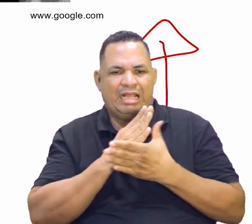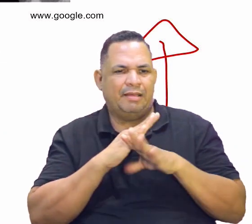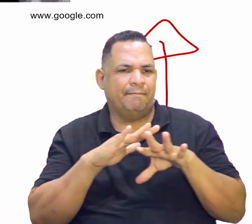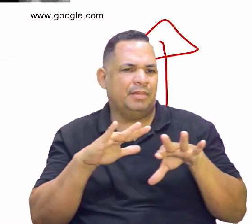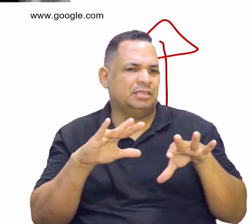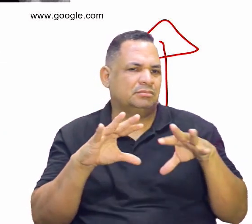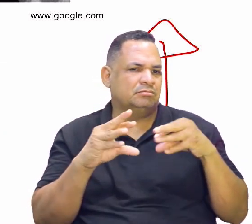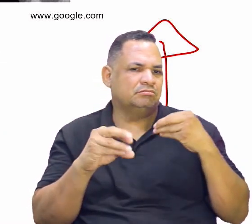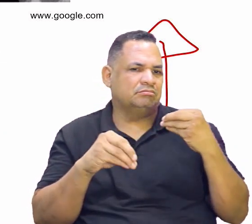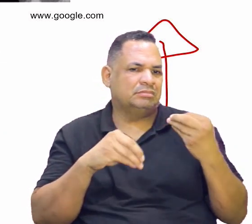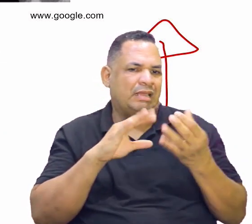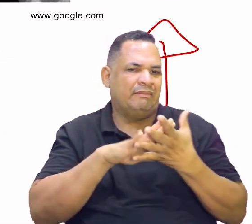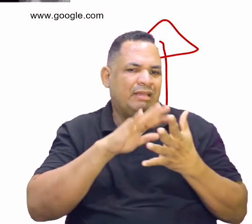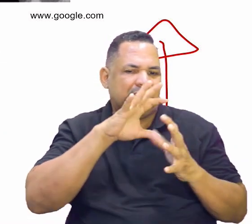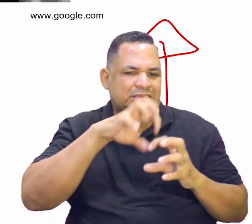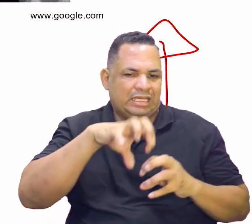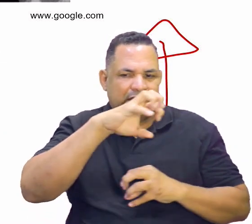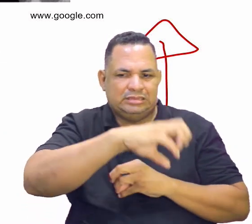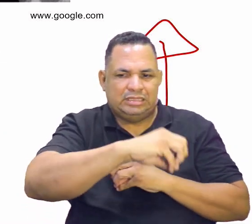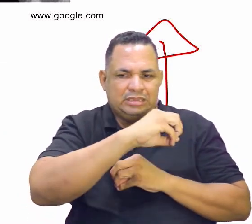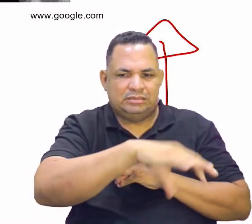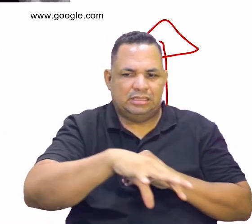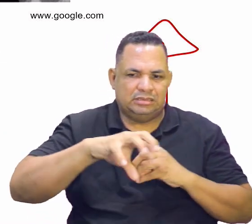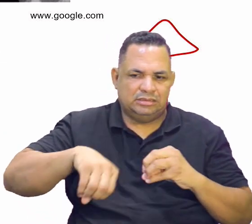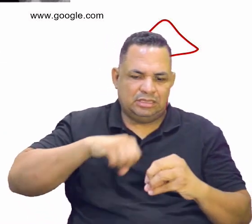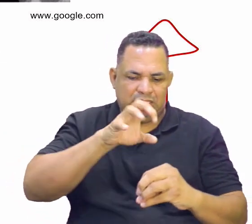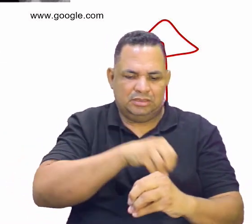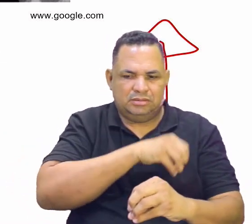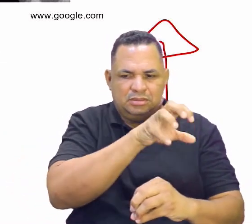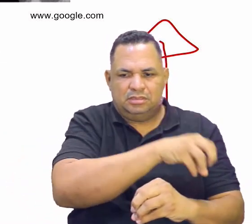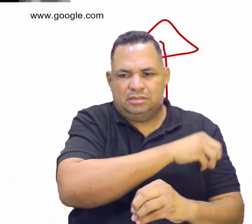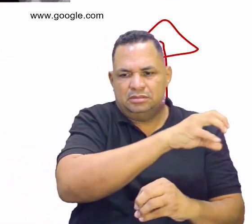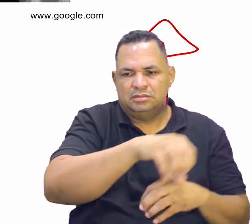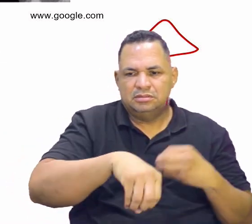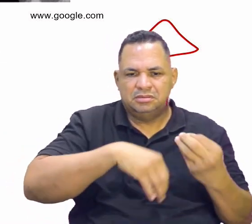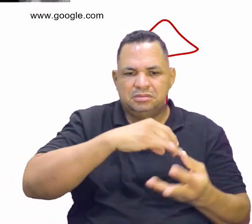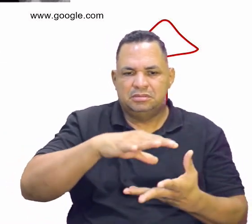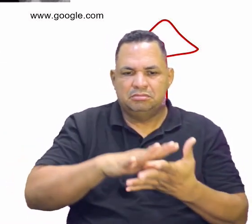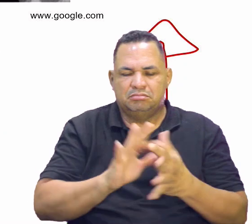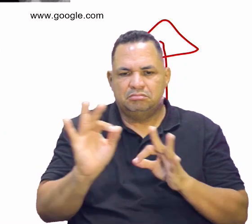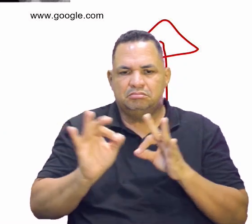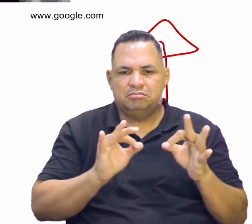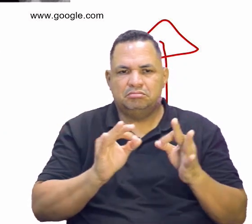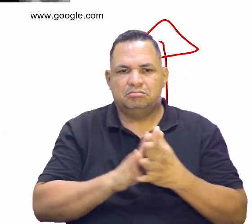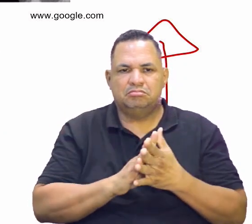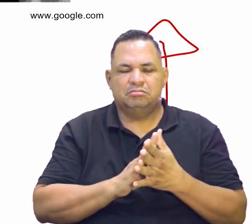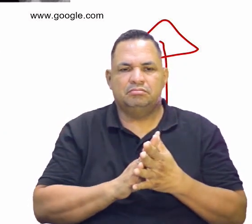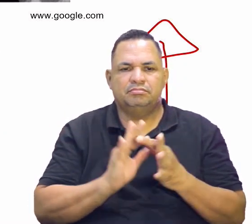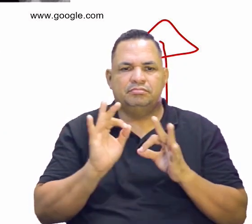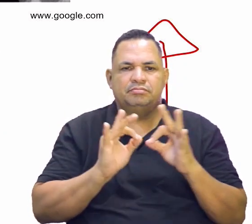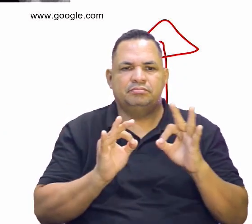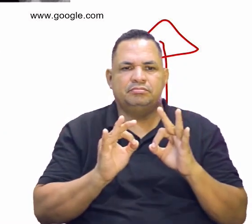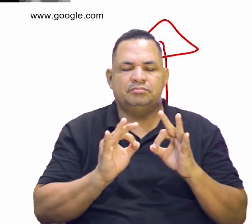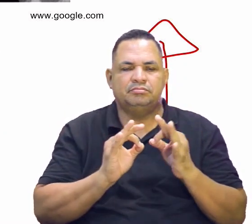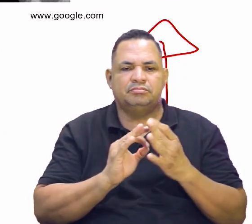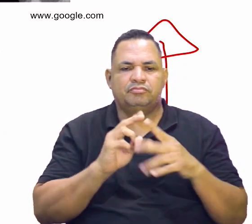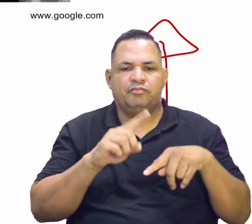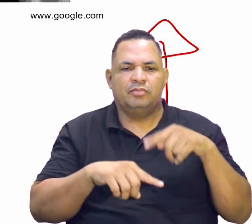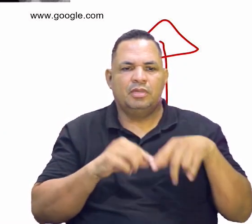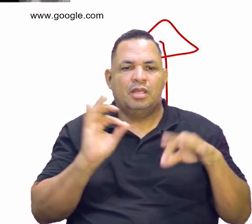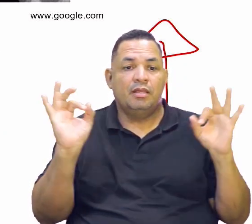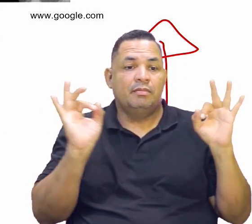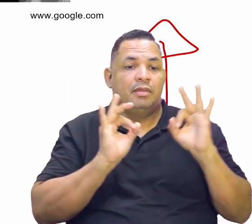mesmo, né? Vai desmontando o que... E a peça por peça vão em cima dessas peças que